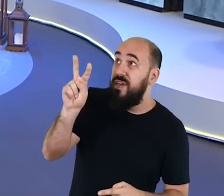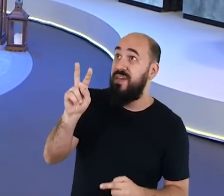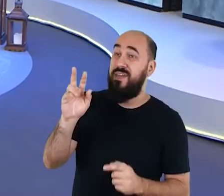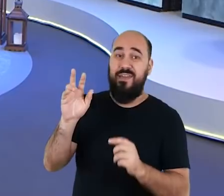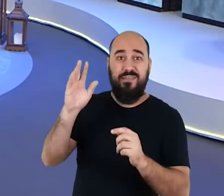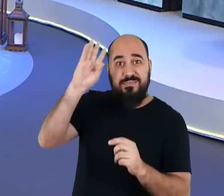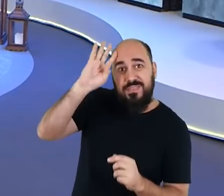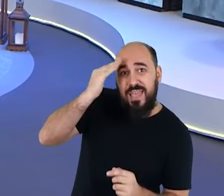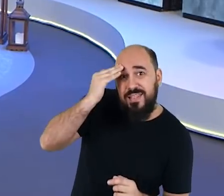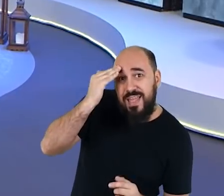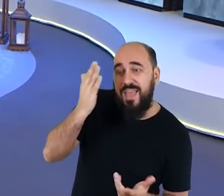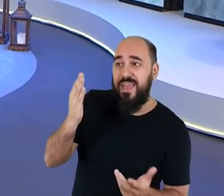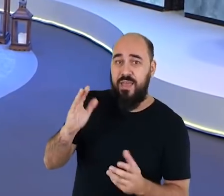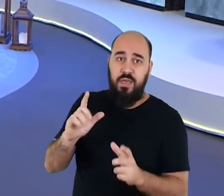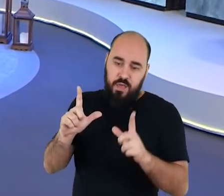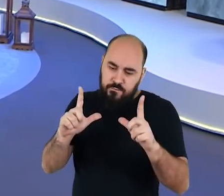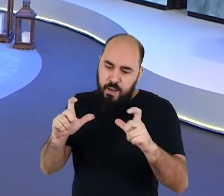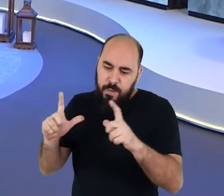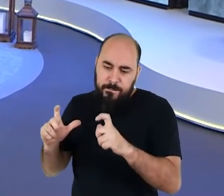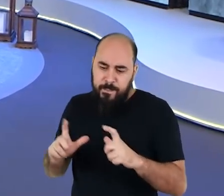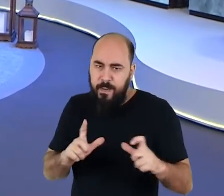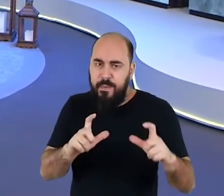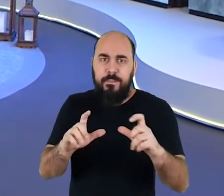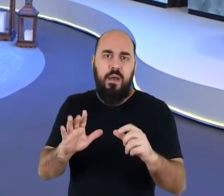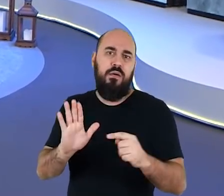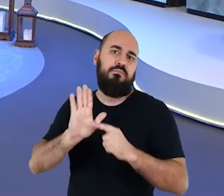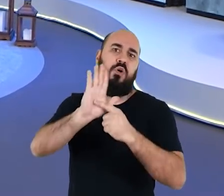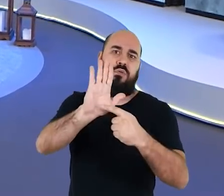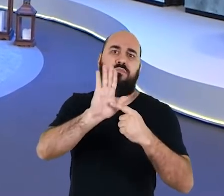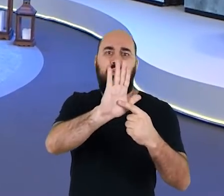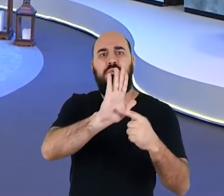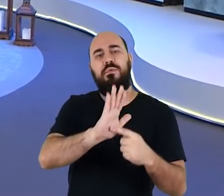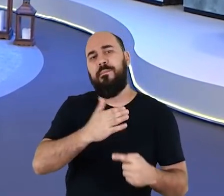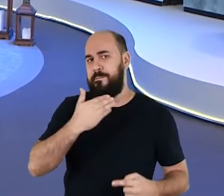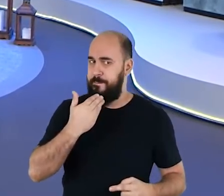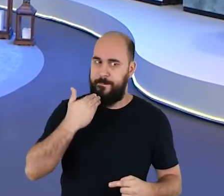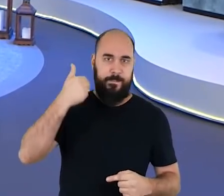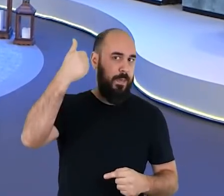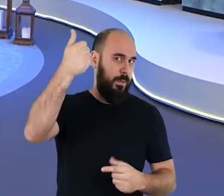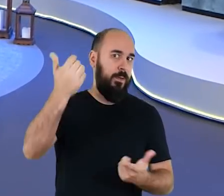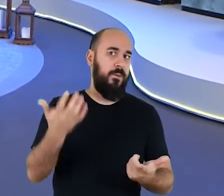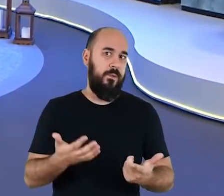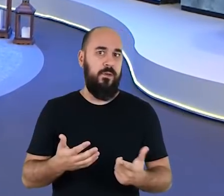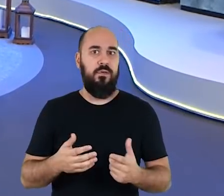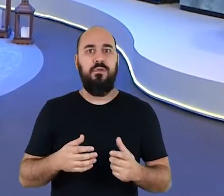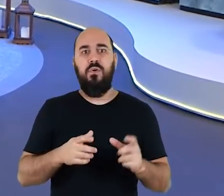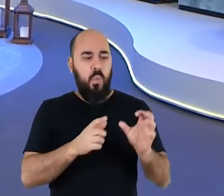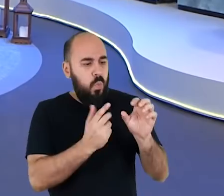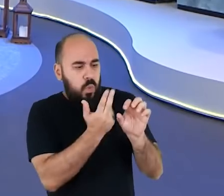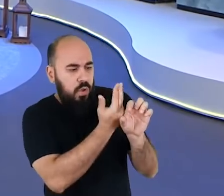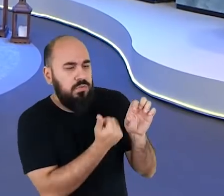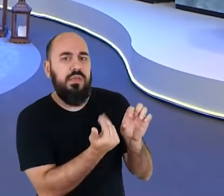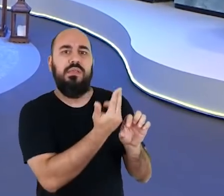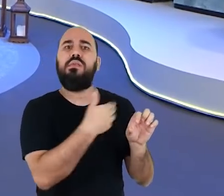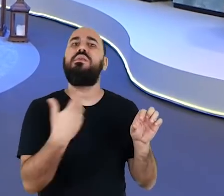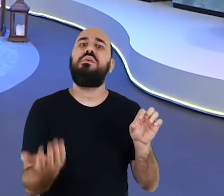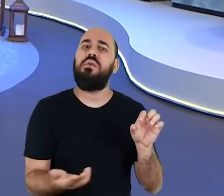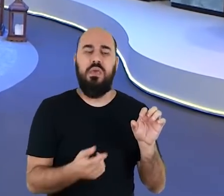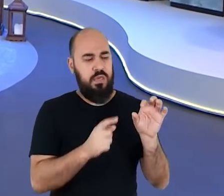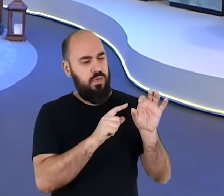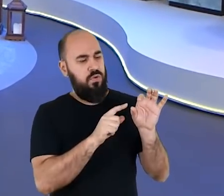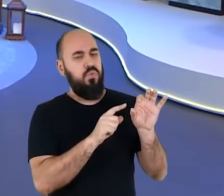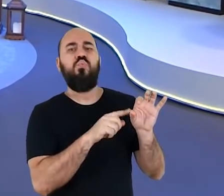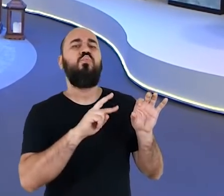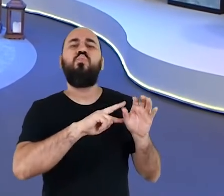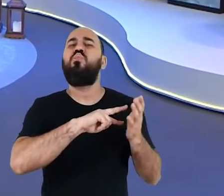e colocar aqui no telão. Mas vai ficar mais fácil a gente interagir, ver como era a moeda, o desenho que estava ali, qual o significado